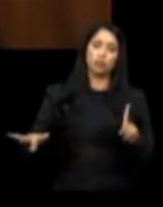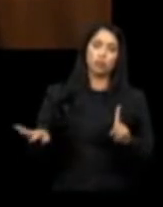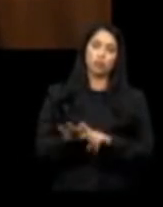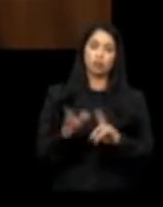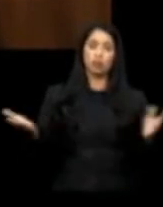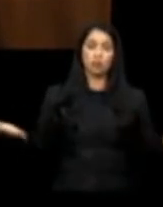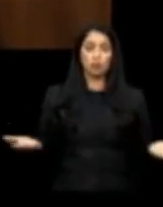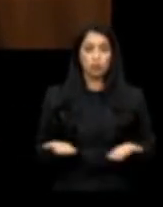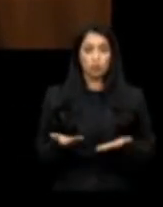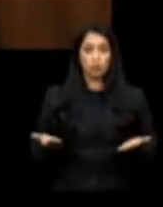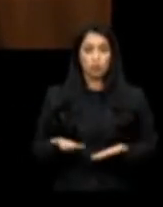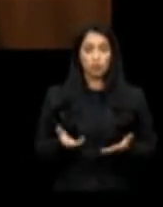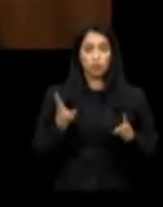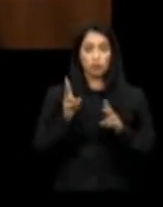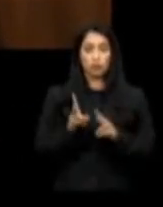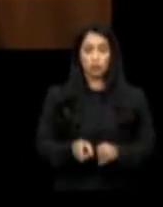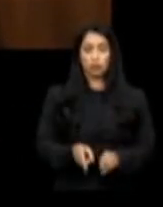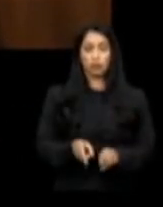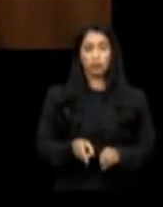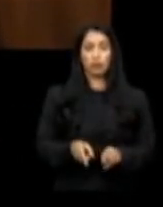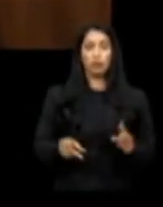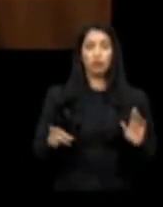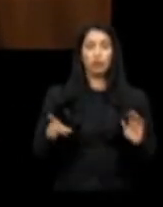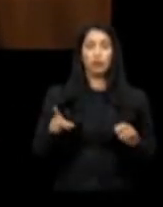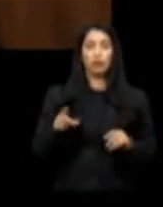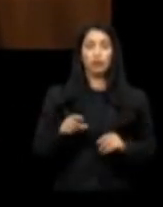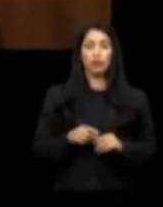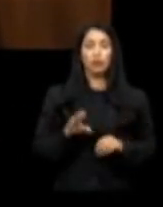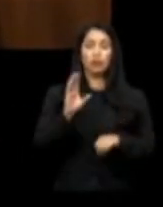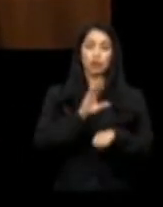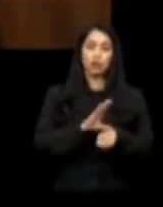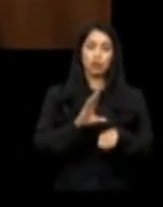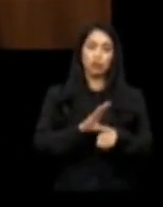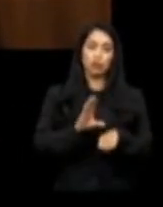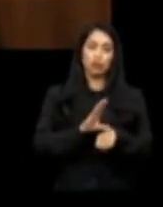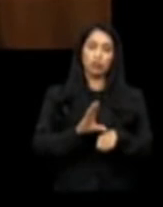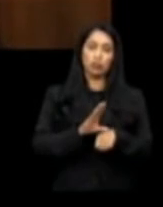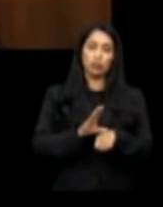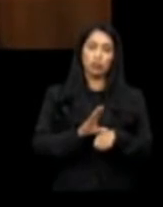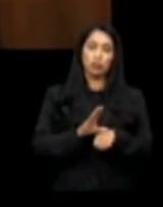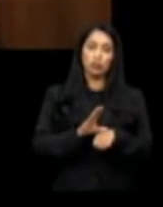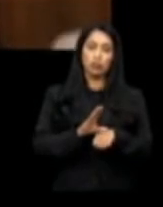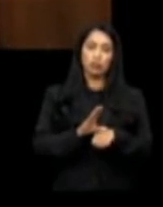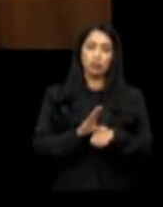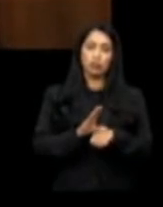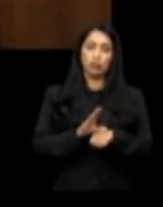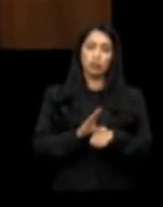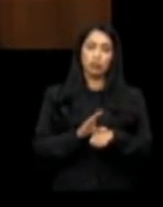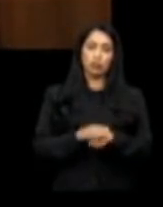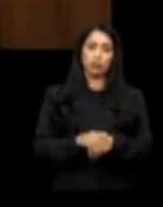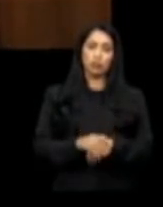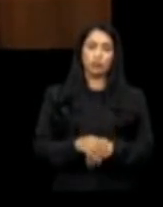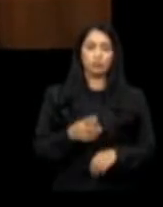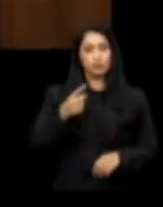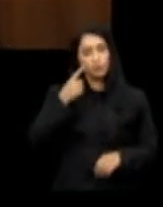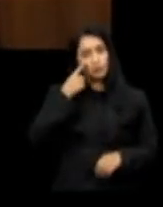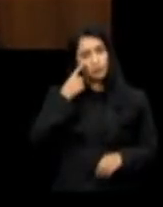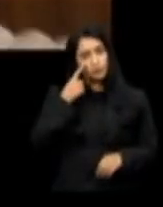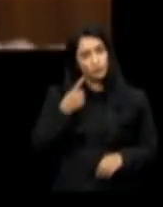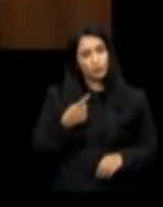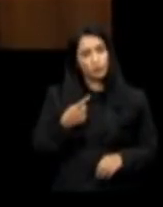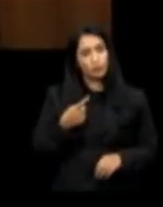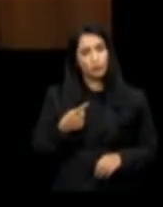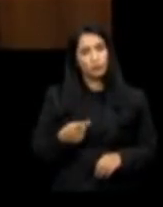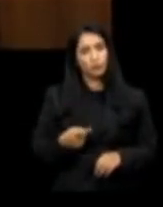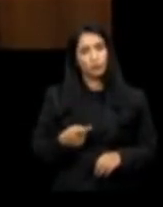de informação, conforme determina a Constituição Federal. Essa é a citação da professora. A afirmação